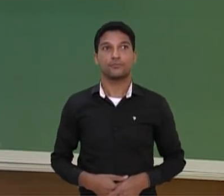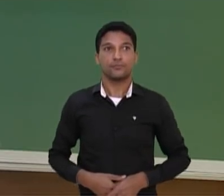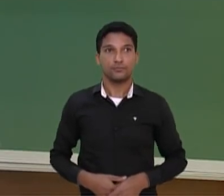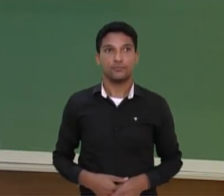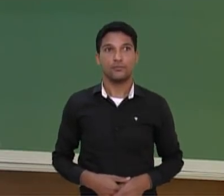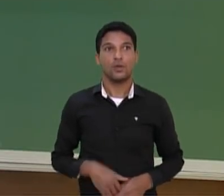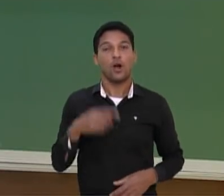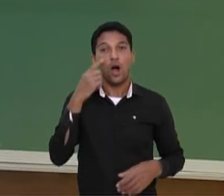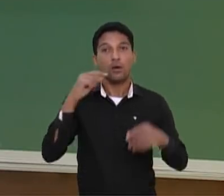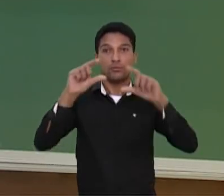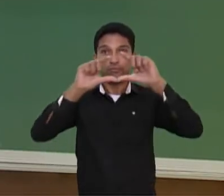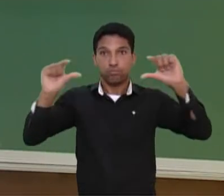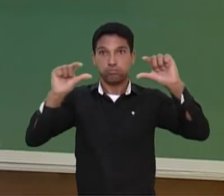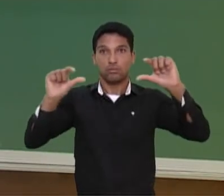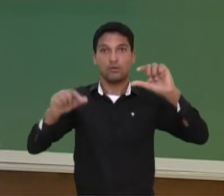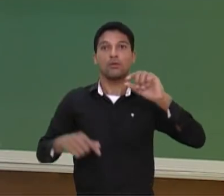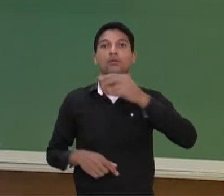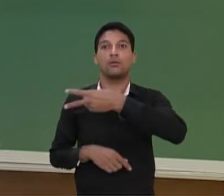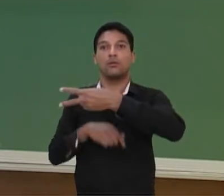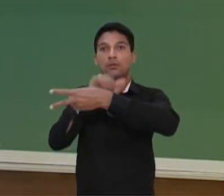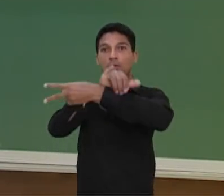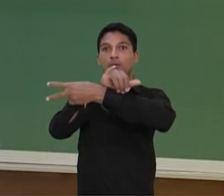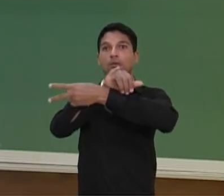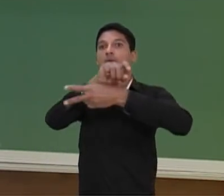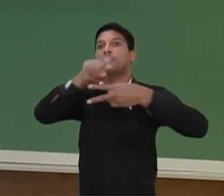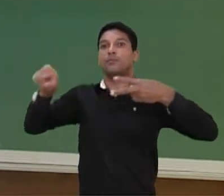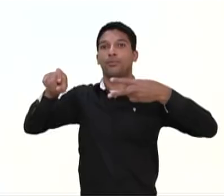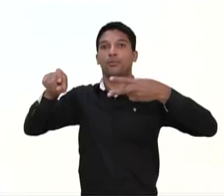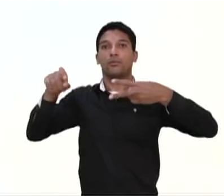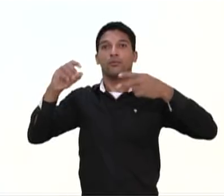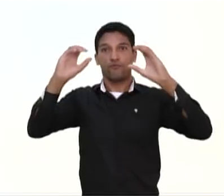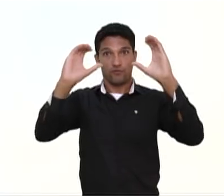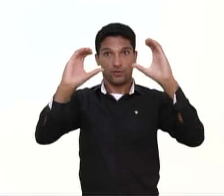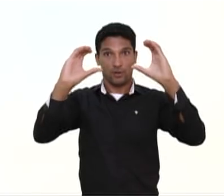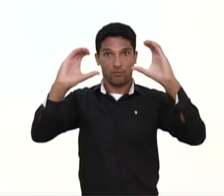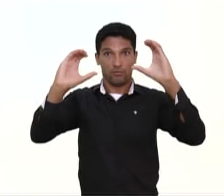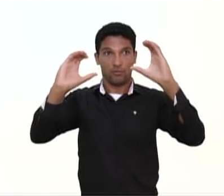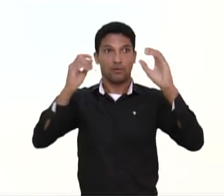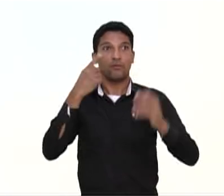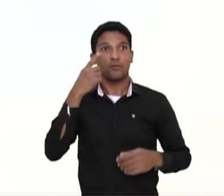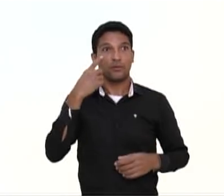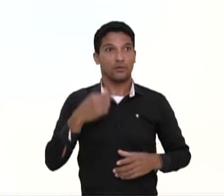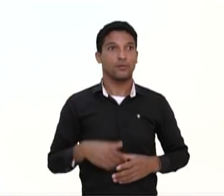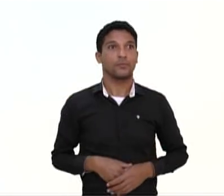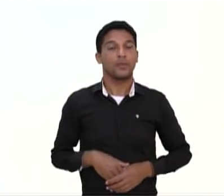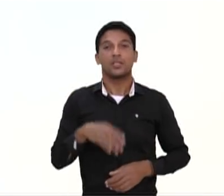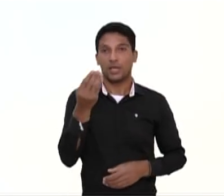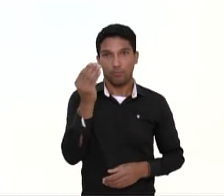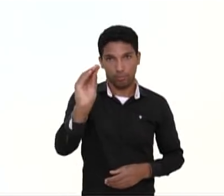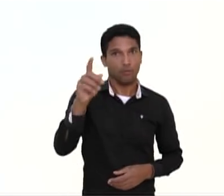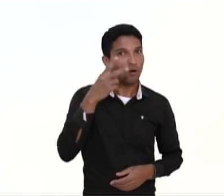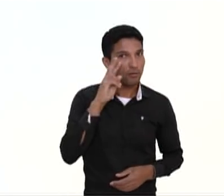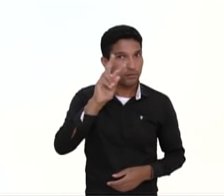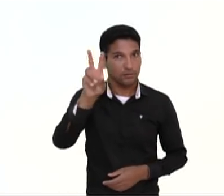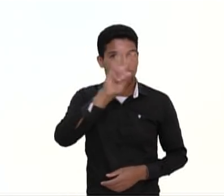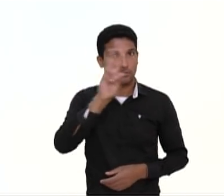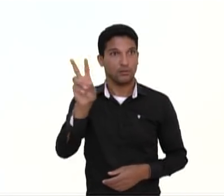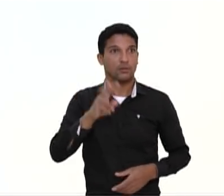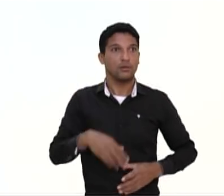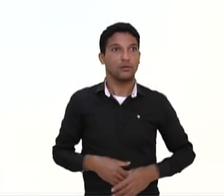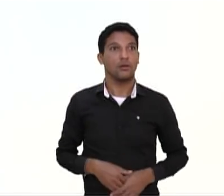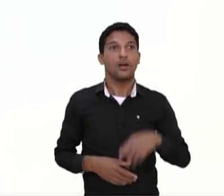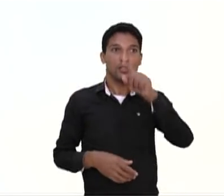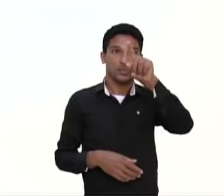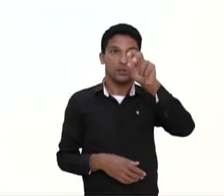da função, determine as coordenadas do vértice da função determinada por. Então, te dei a função x ao